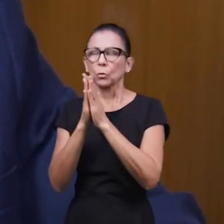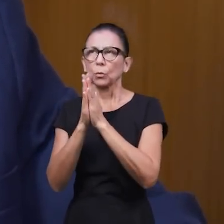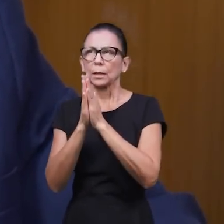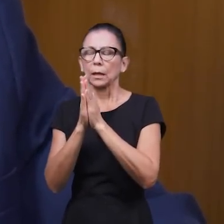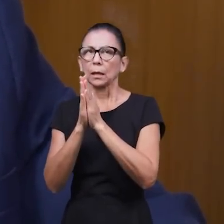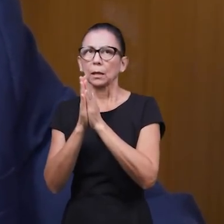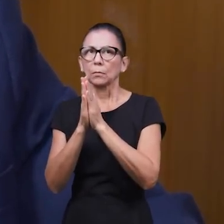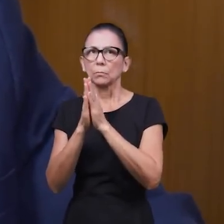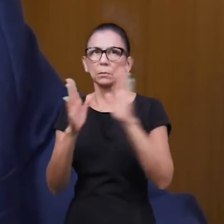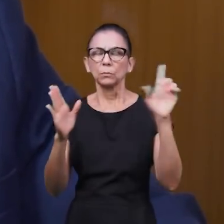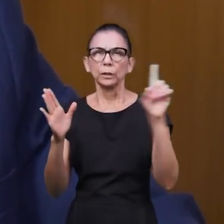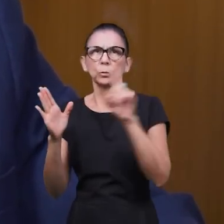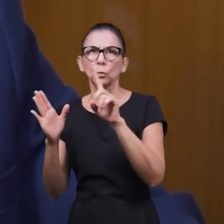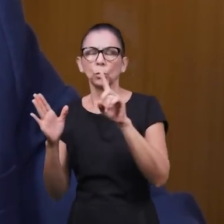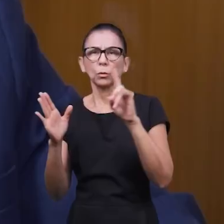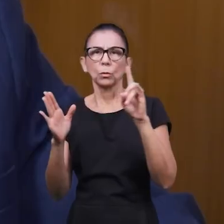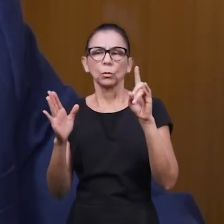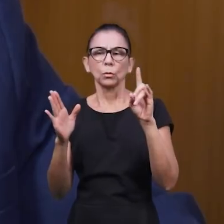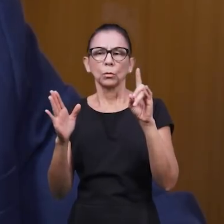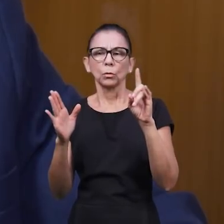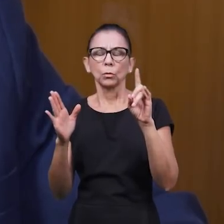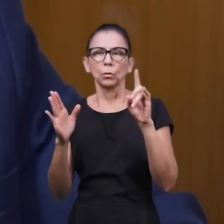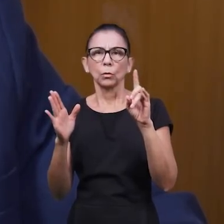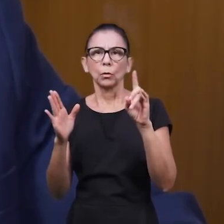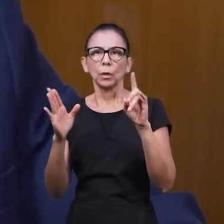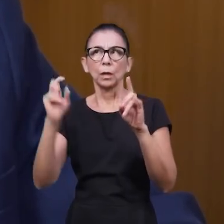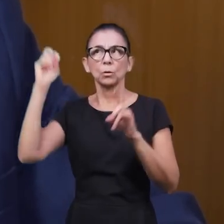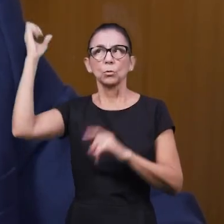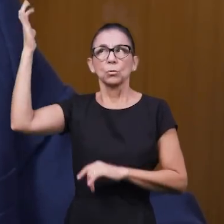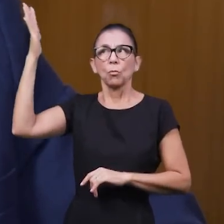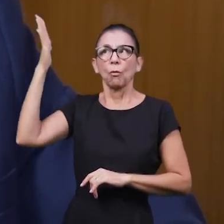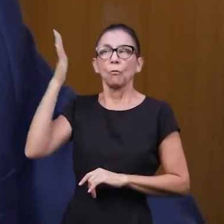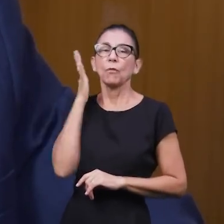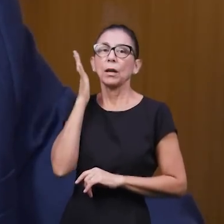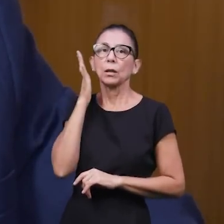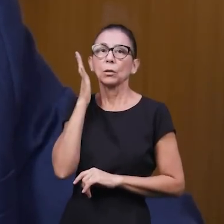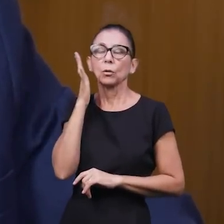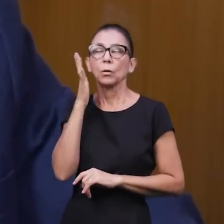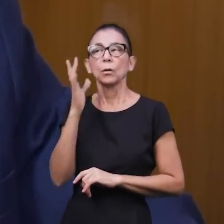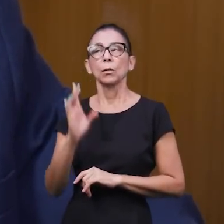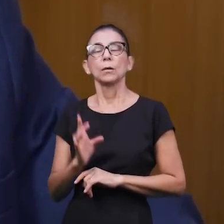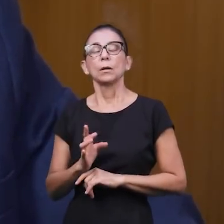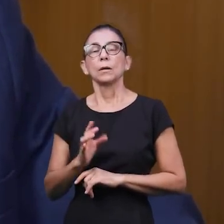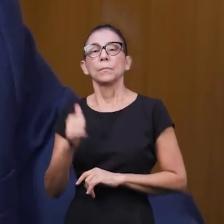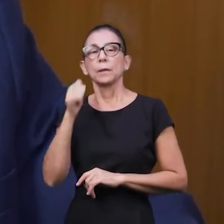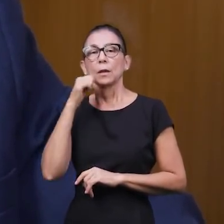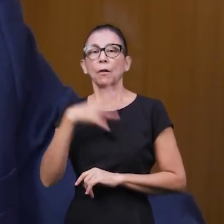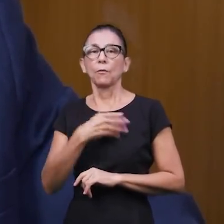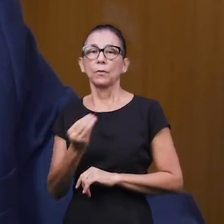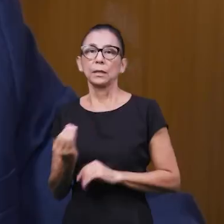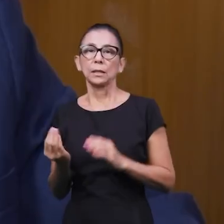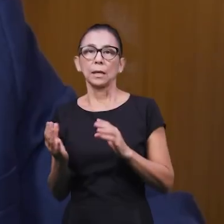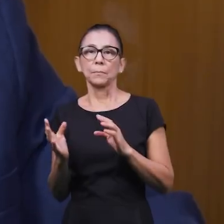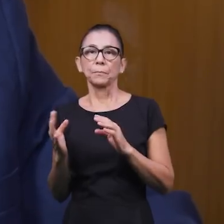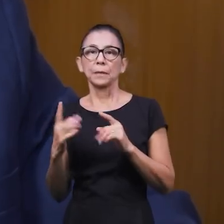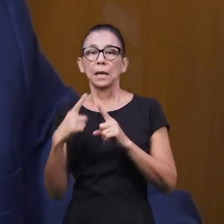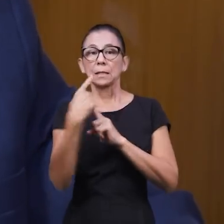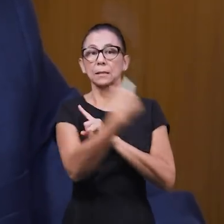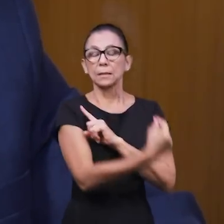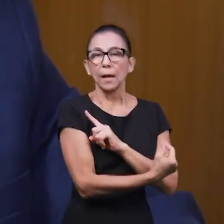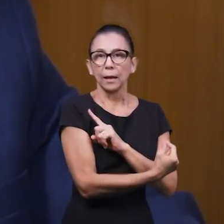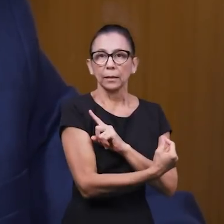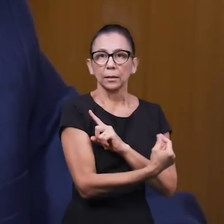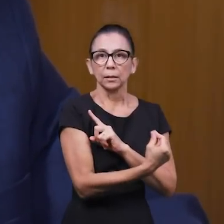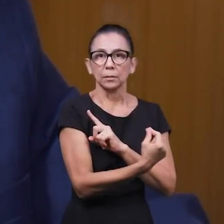Ela falou, descer? Aí, por uma coisa excepcional, ela pediu para descer, queria voltar. Aí